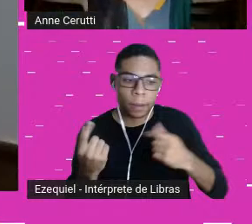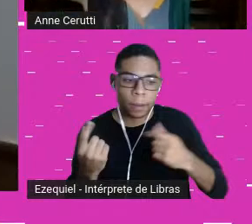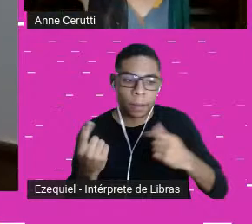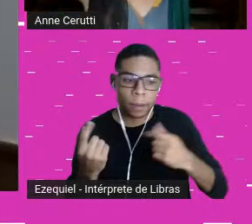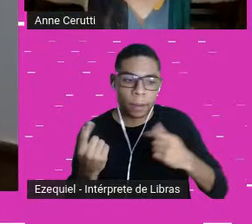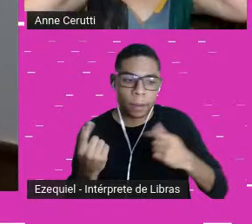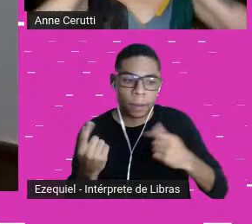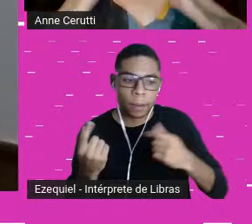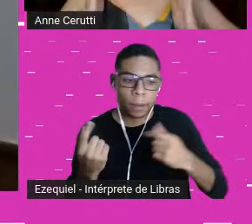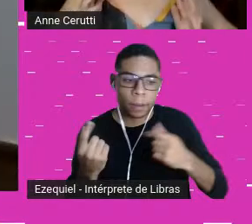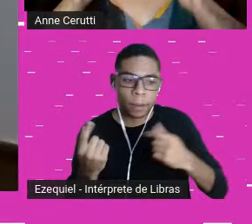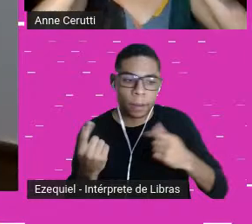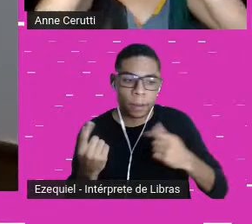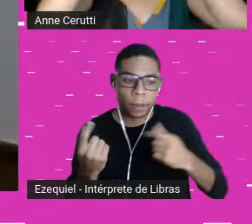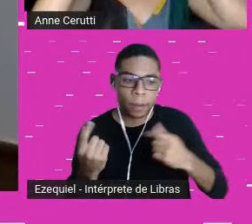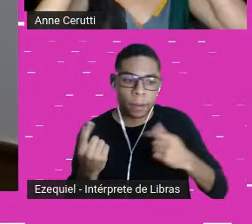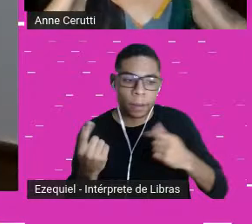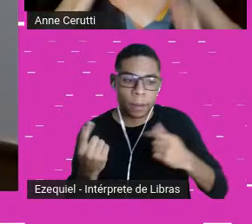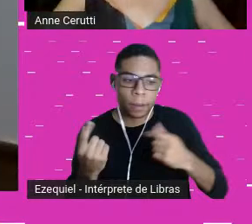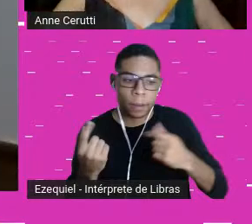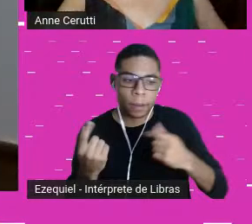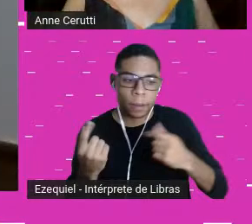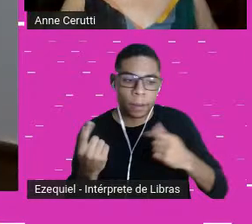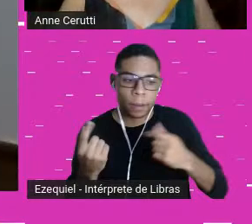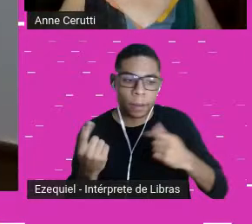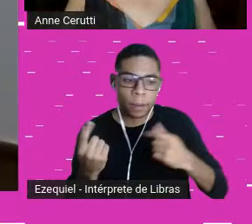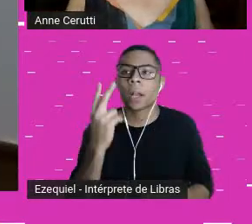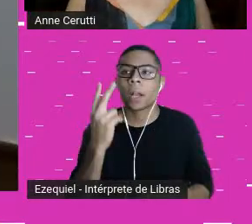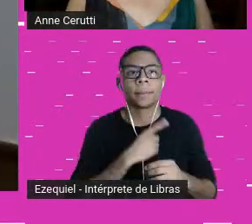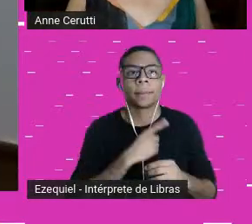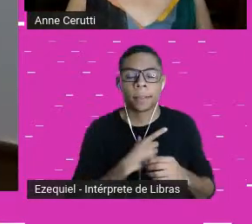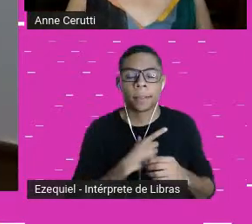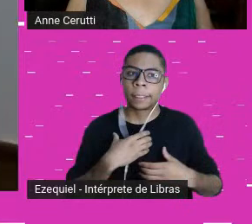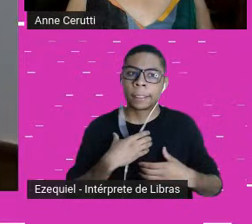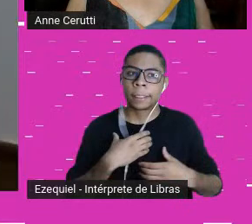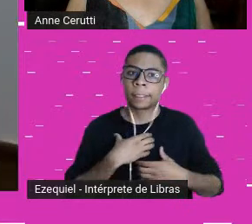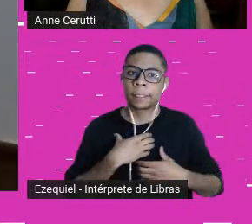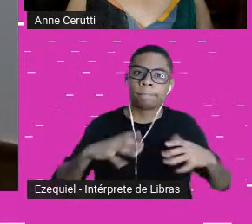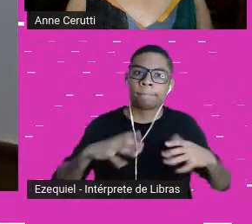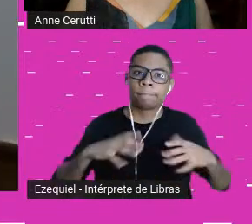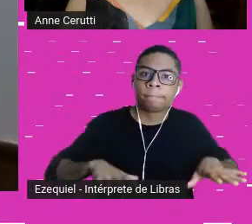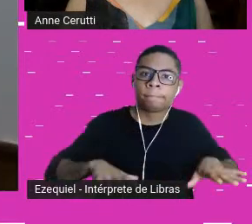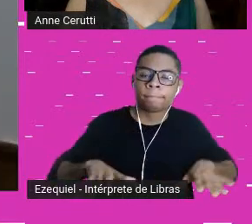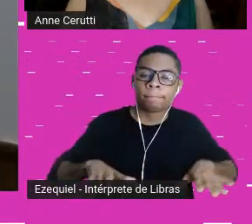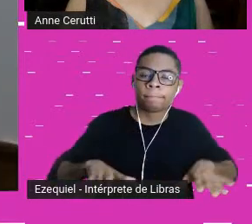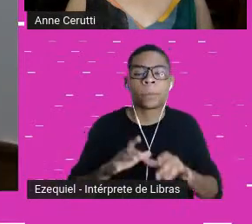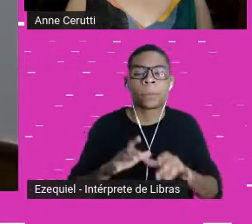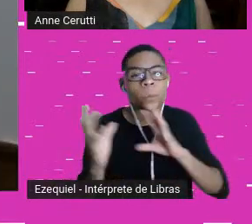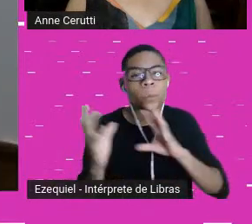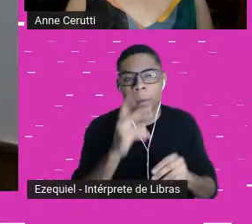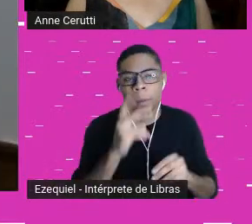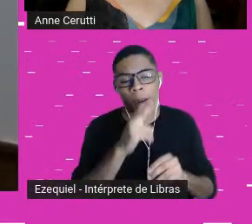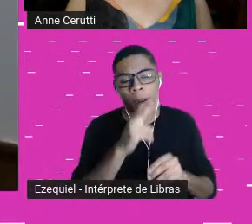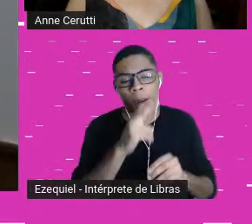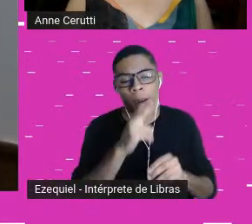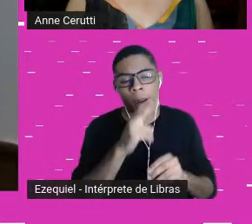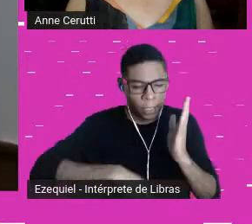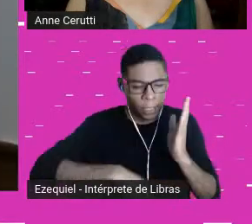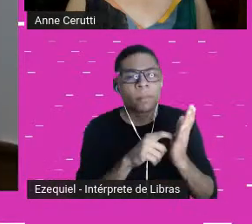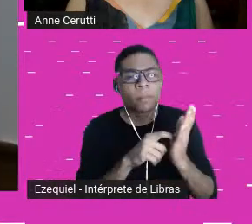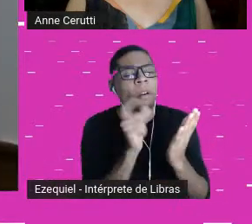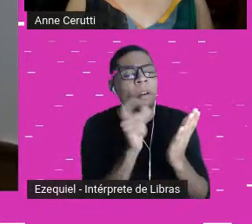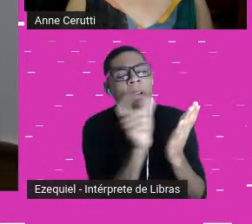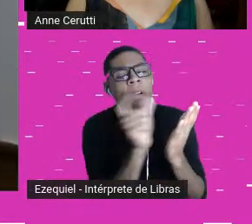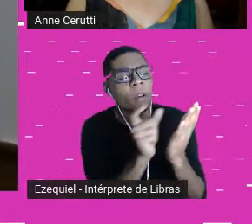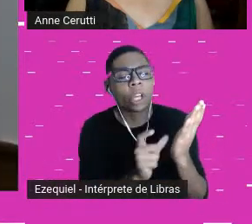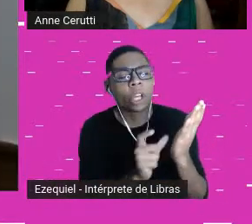uma construção que acontecia atrás do texto e que está nesse. É uma pena que eu não estou, enfim, eu não estou em São Paulo, porque senão eu teria trazido, porque seria bonito ver.